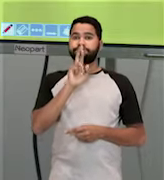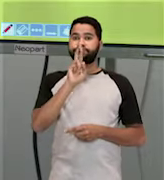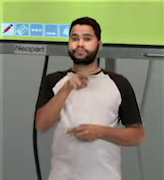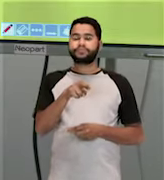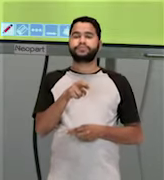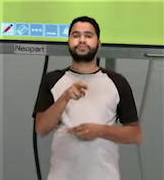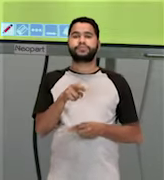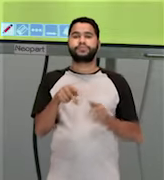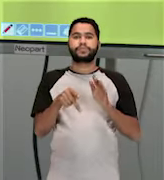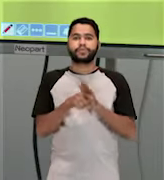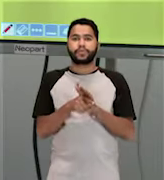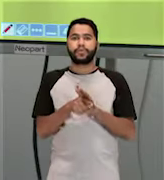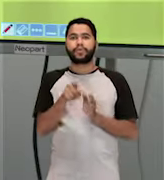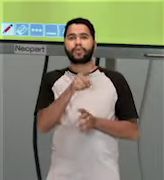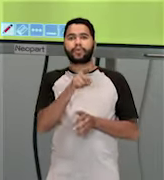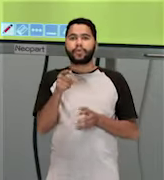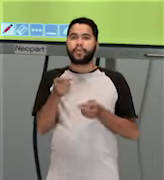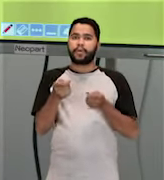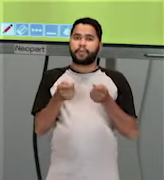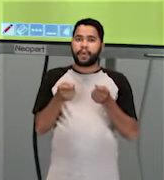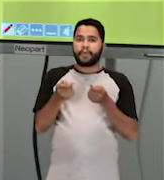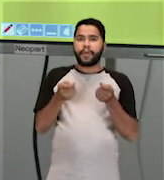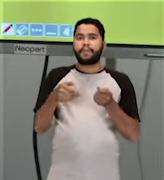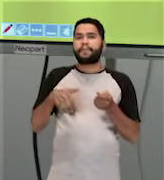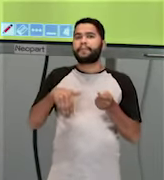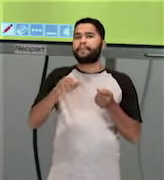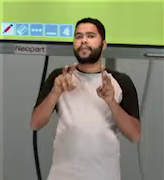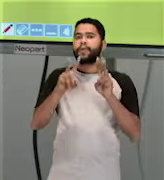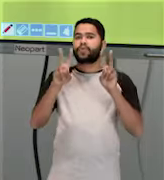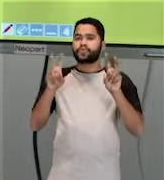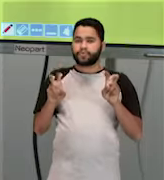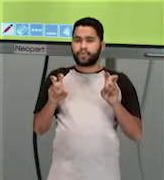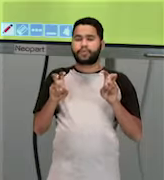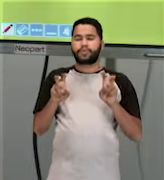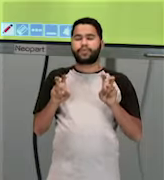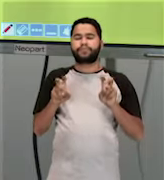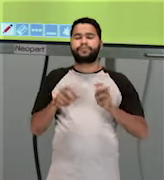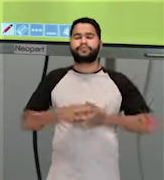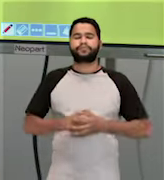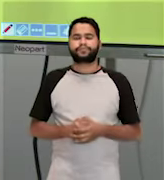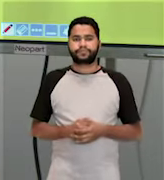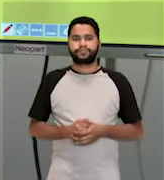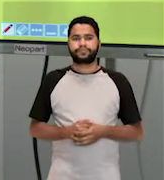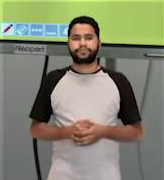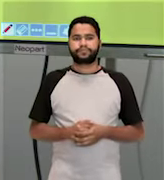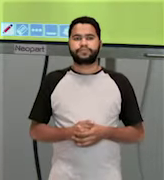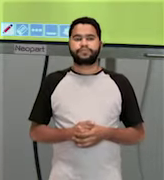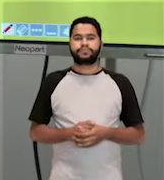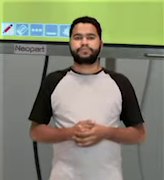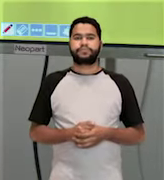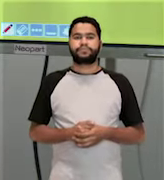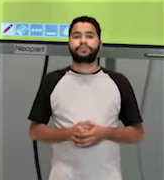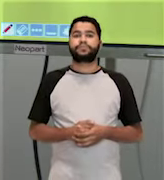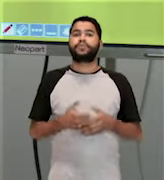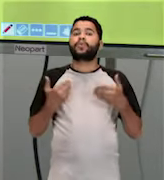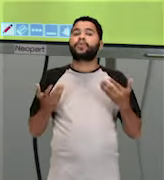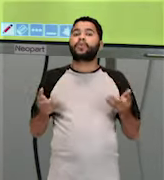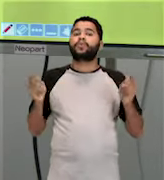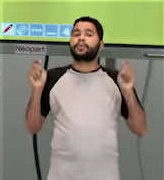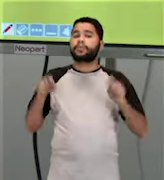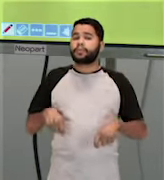muitos problemas quando você domina um pouco mais sobre esse assunto de frações. Qual que é a